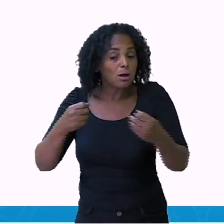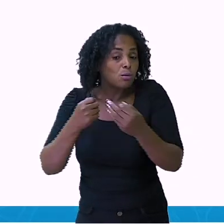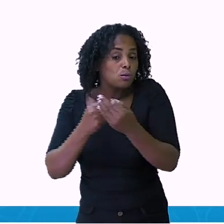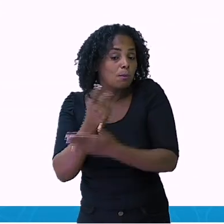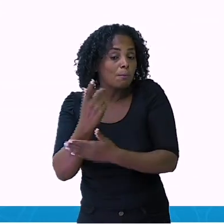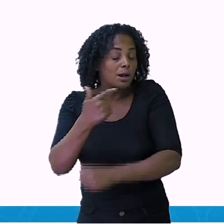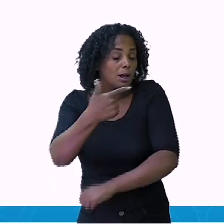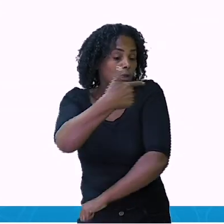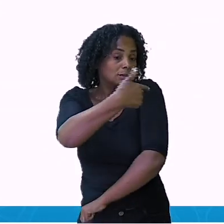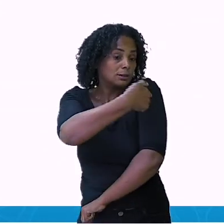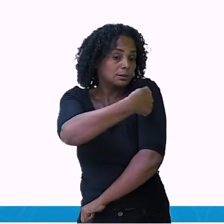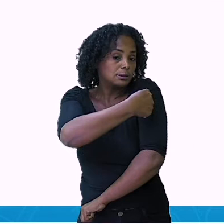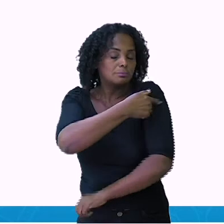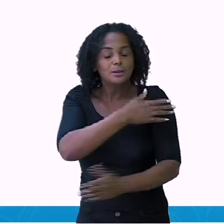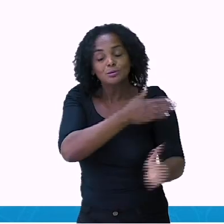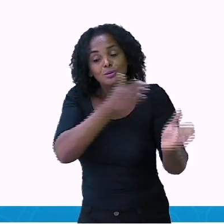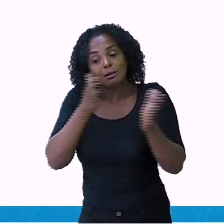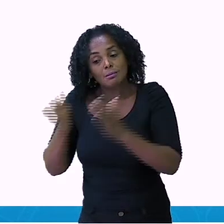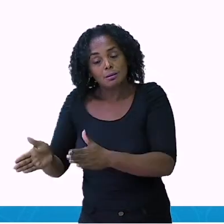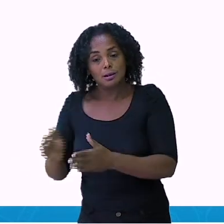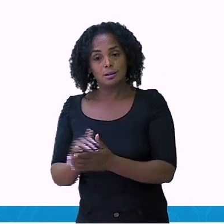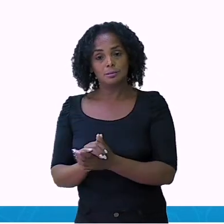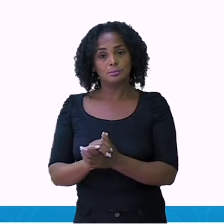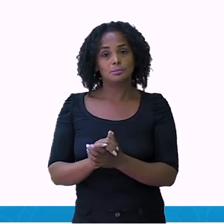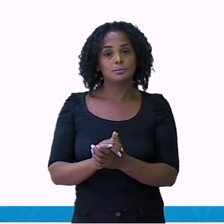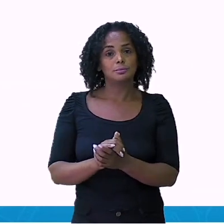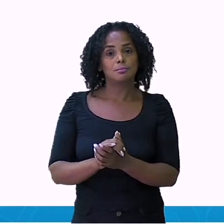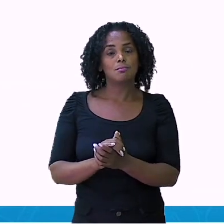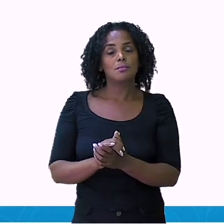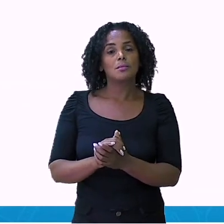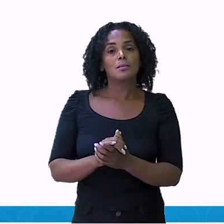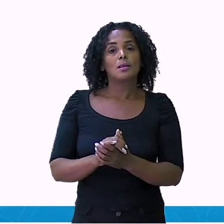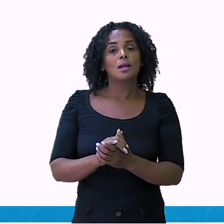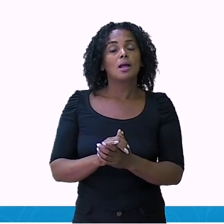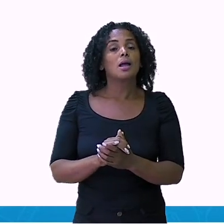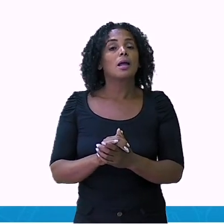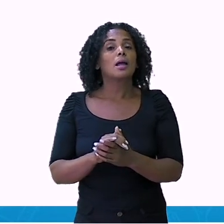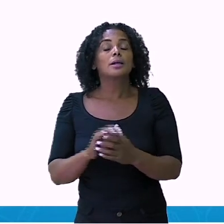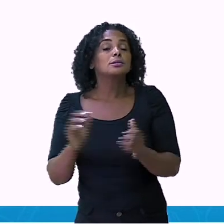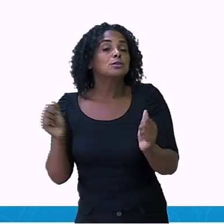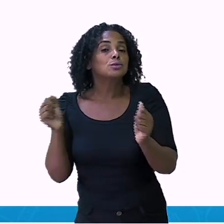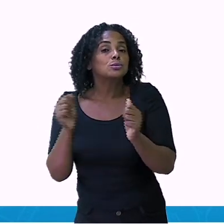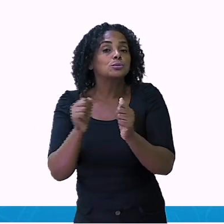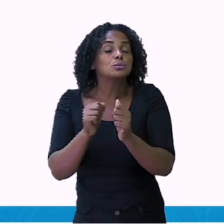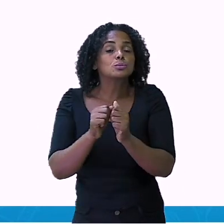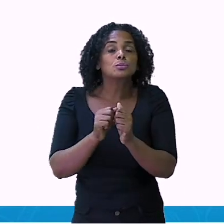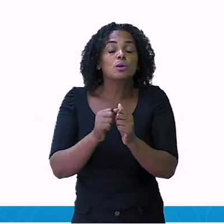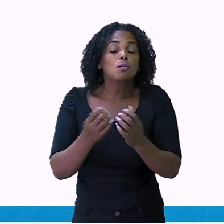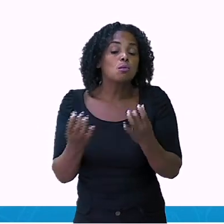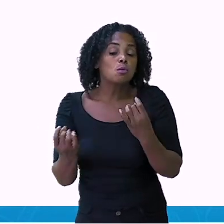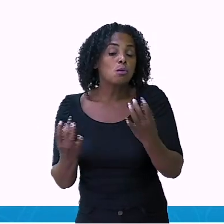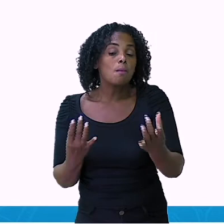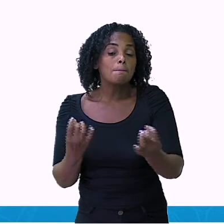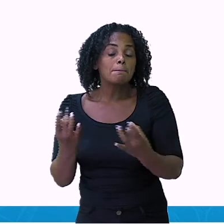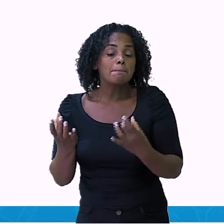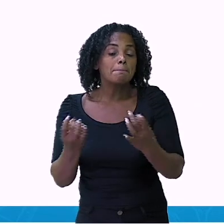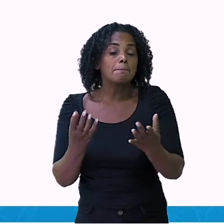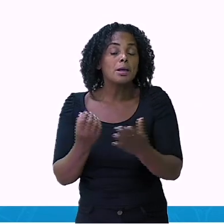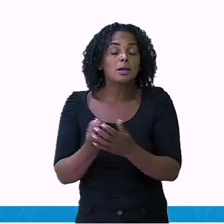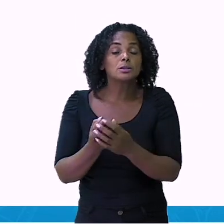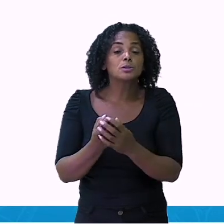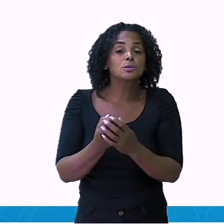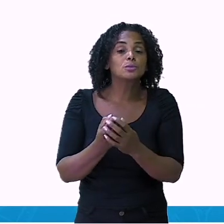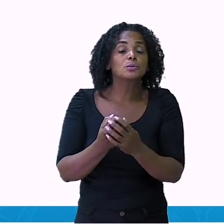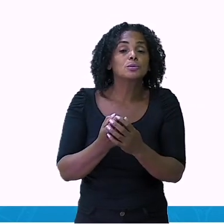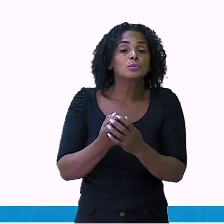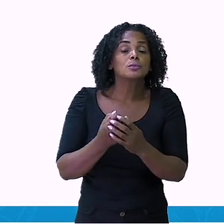que cheguem até eles. Então, olha só, é um estabelecimento, né? A gente estabelece um comércio exterior, ou seja, eu preciso